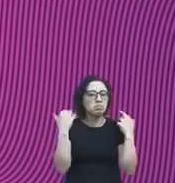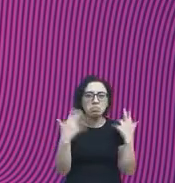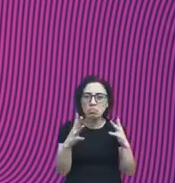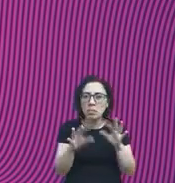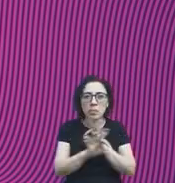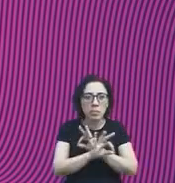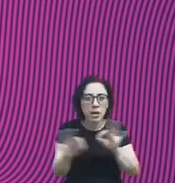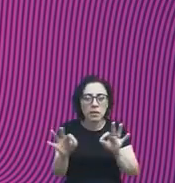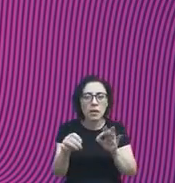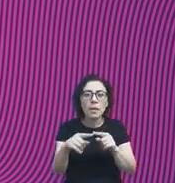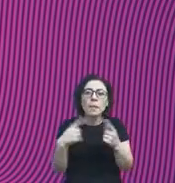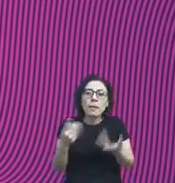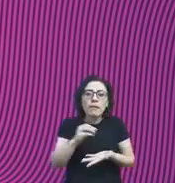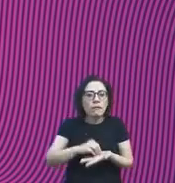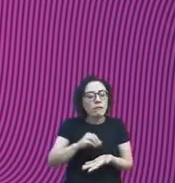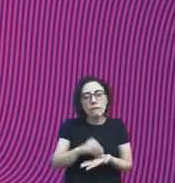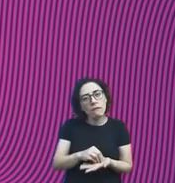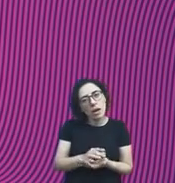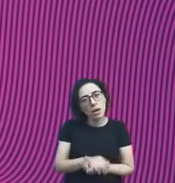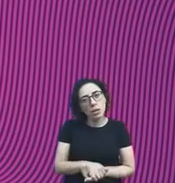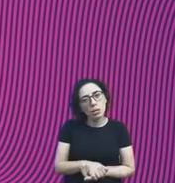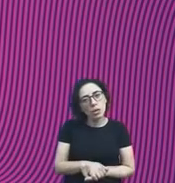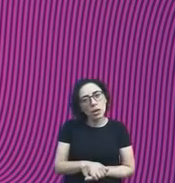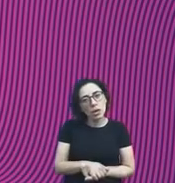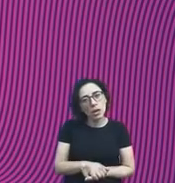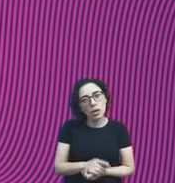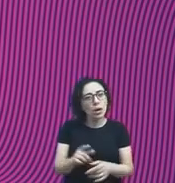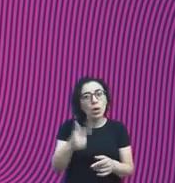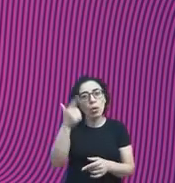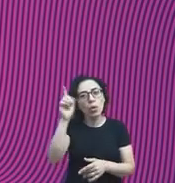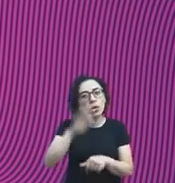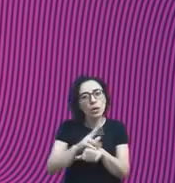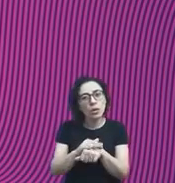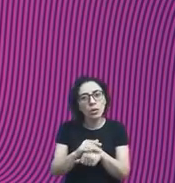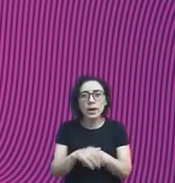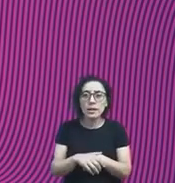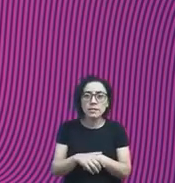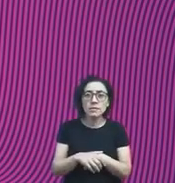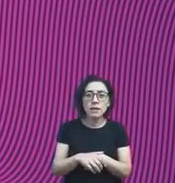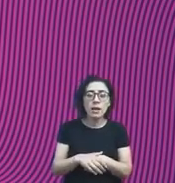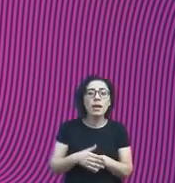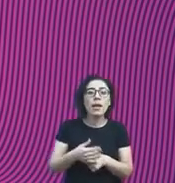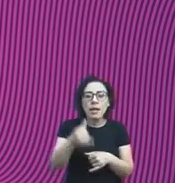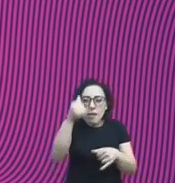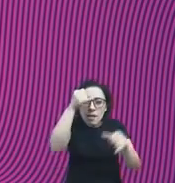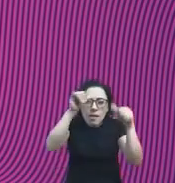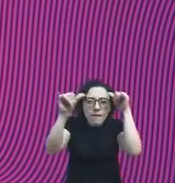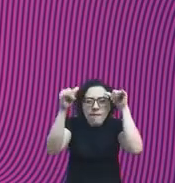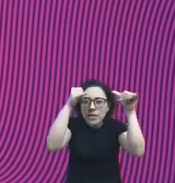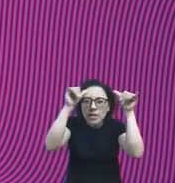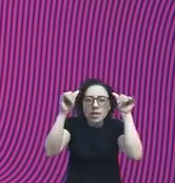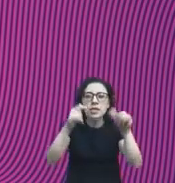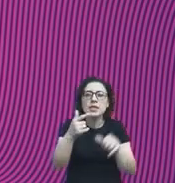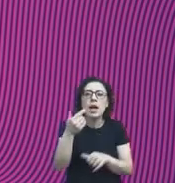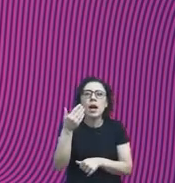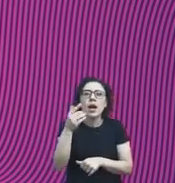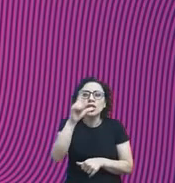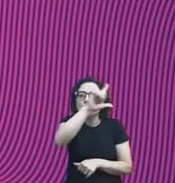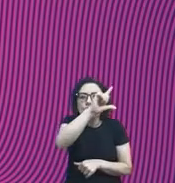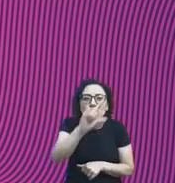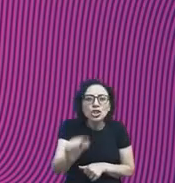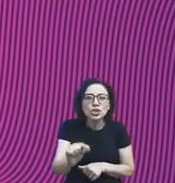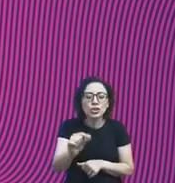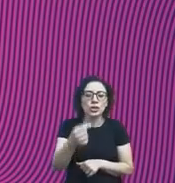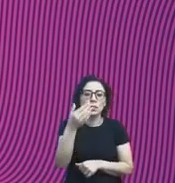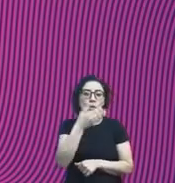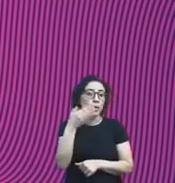os níveis elevados de sódio e açúcar que estão na dieta e na cultura brasileira. Não adianta apontar